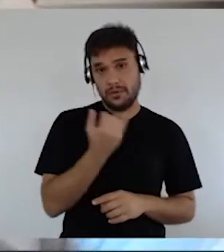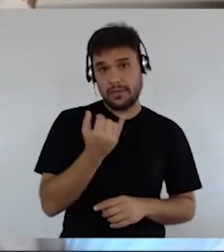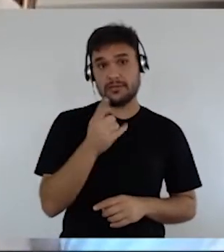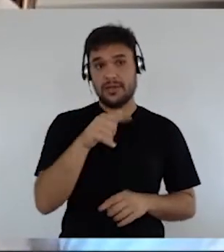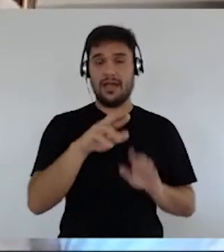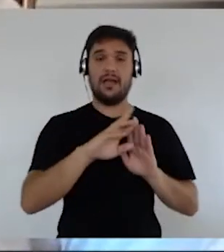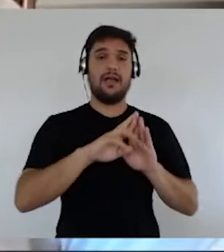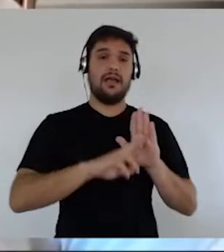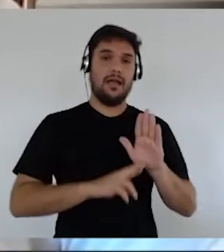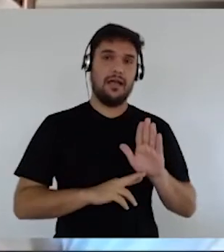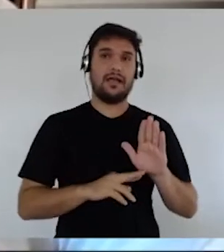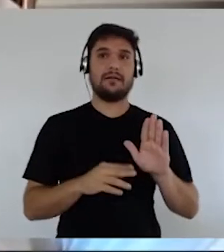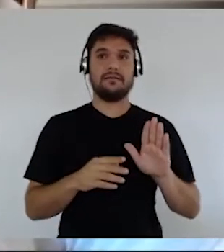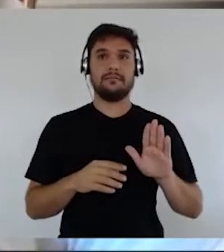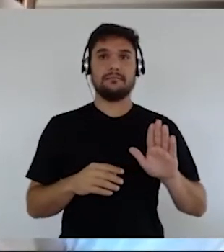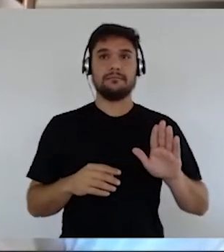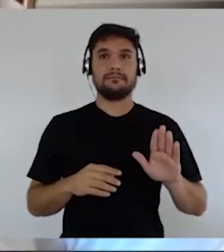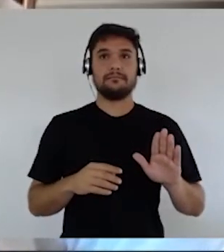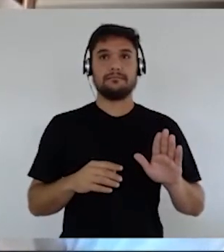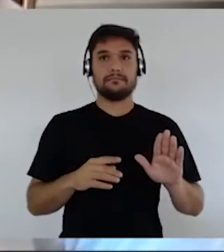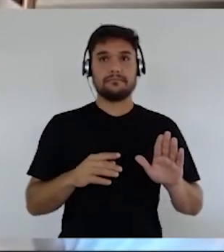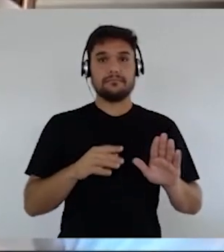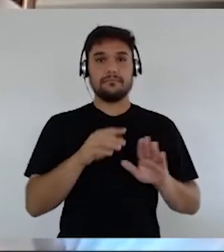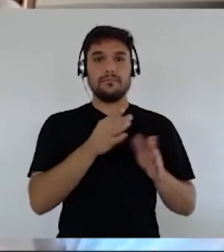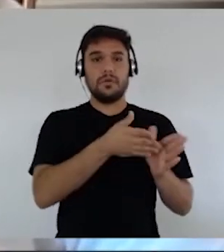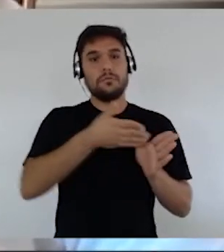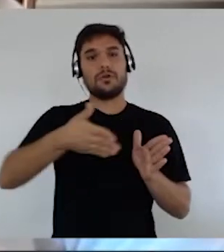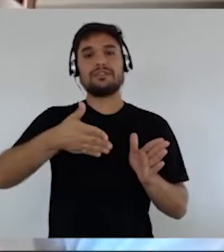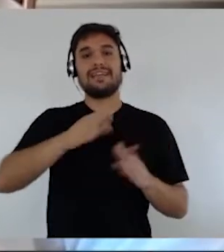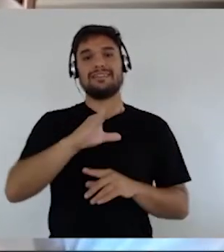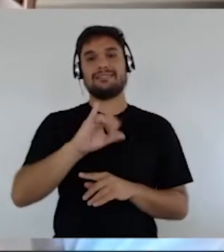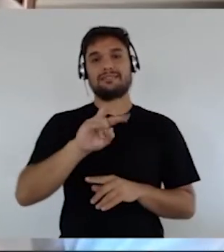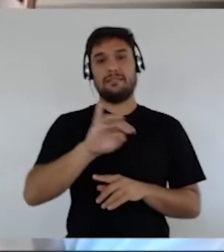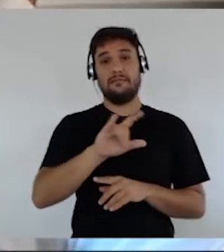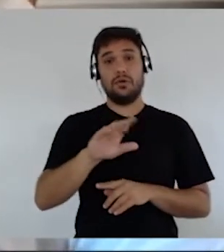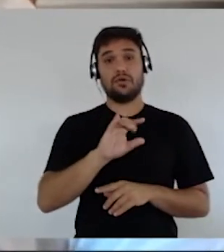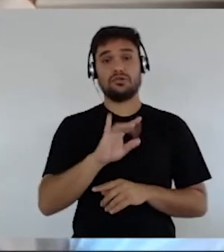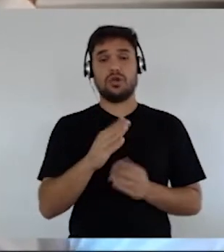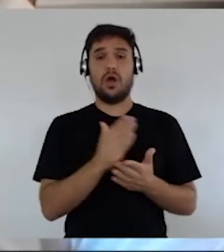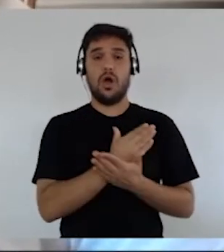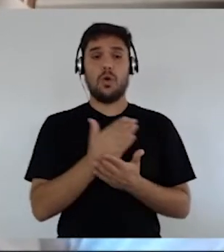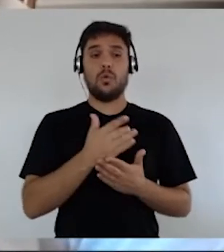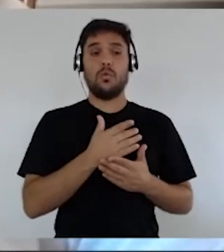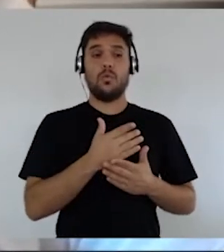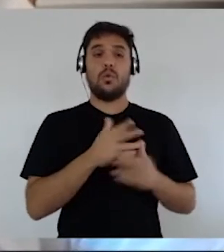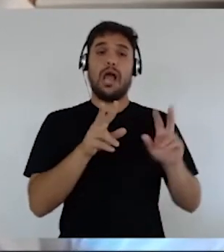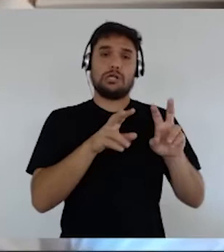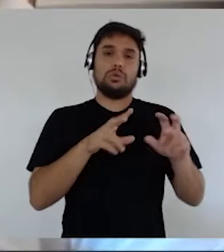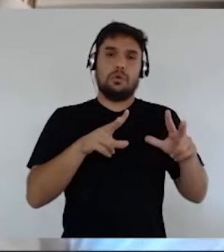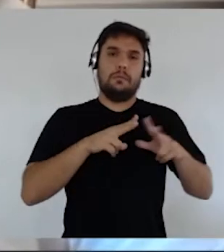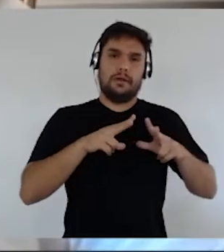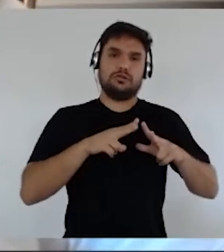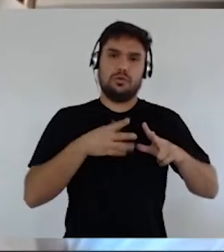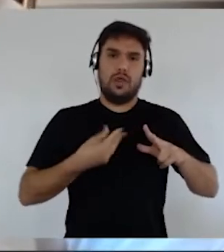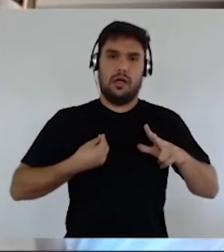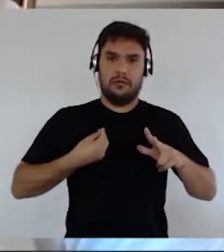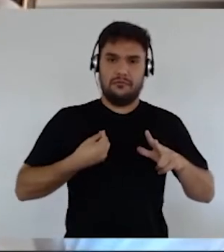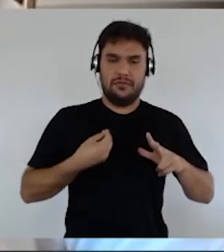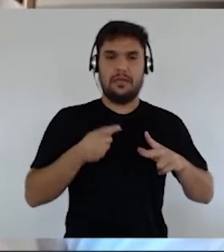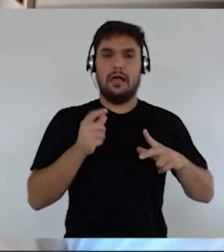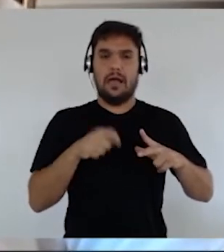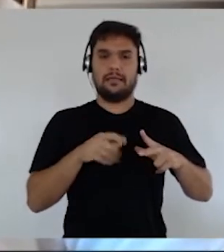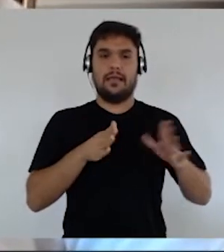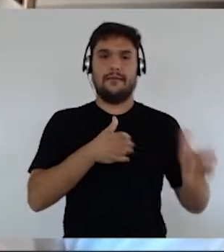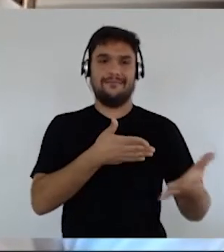regra no processo civil, salvo-se em causas que envolvam a intimidade da vida privada, por isso eu